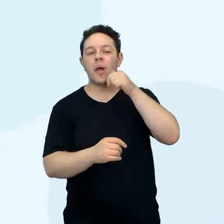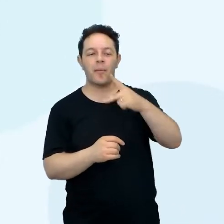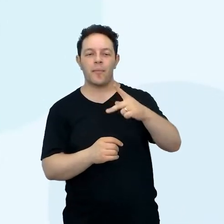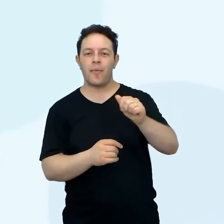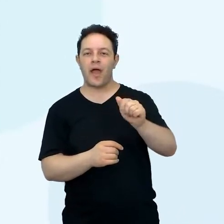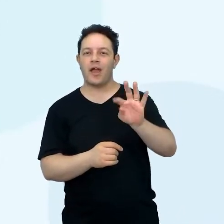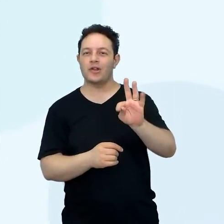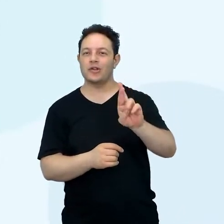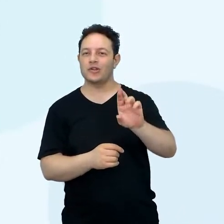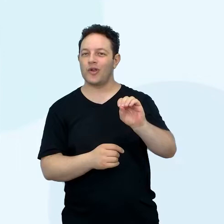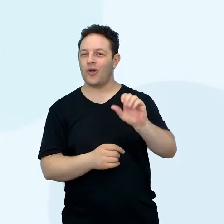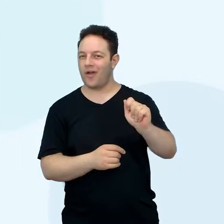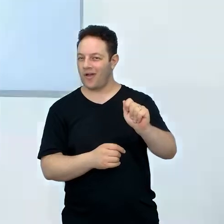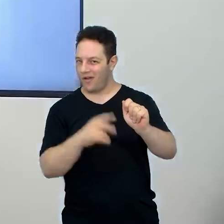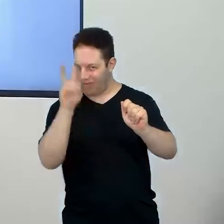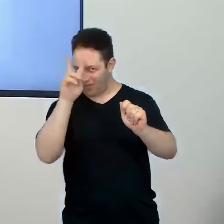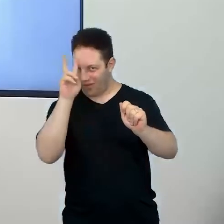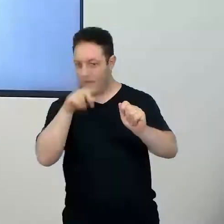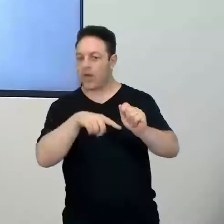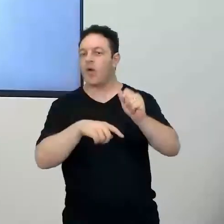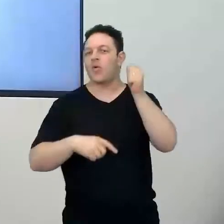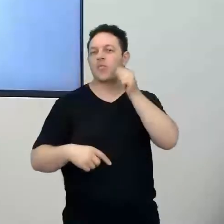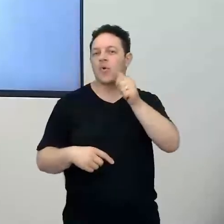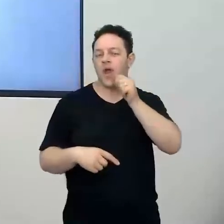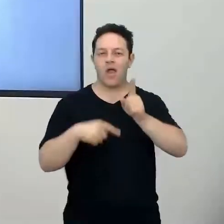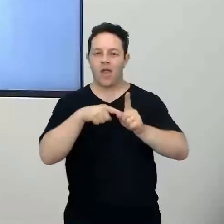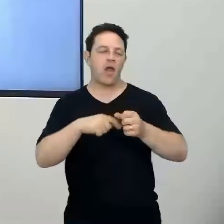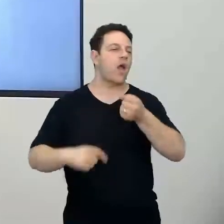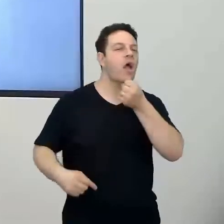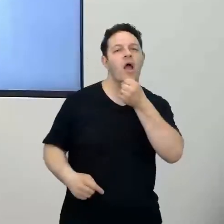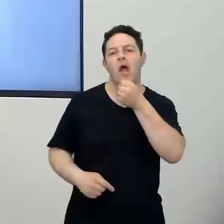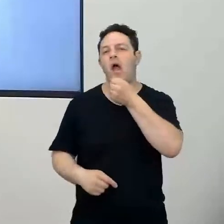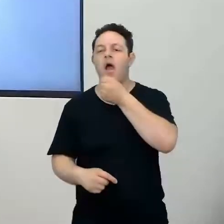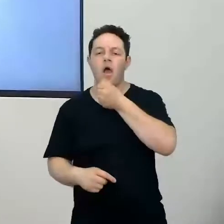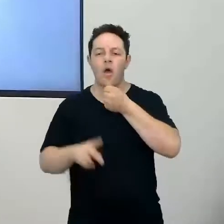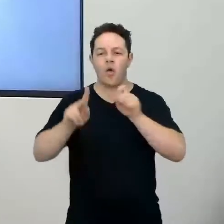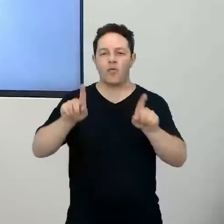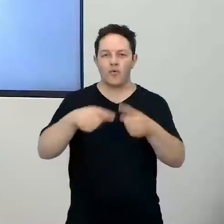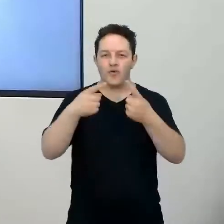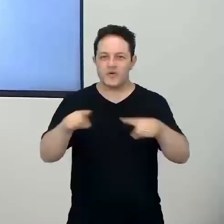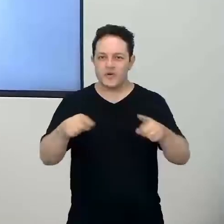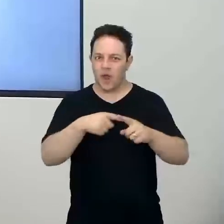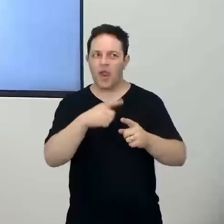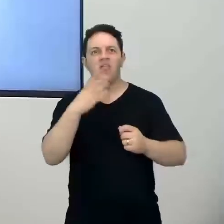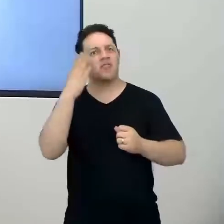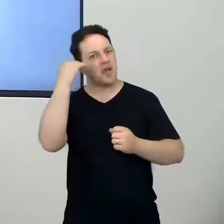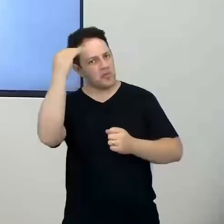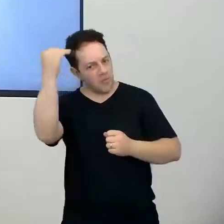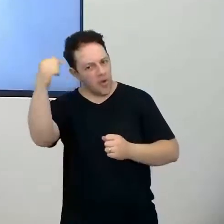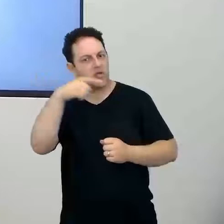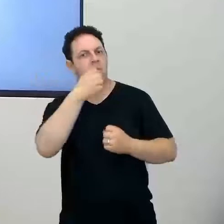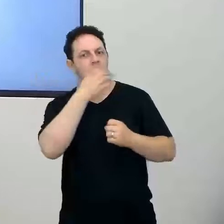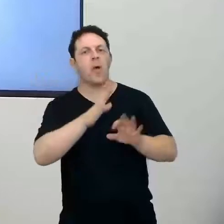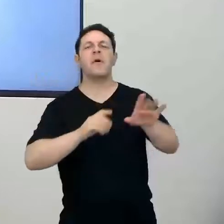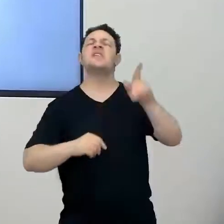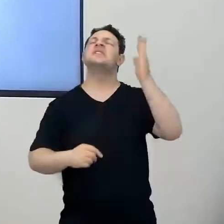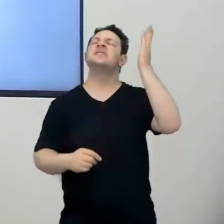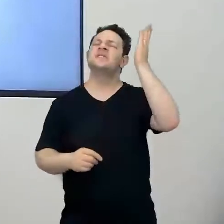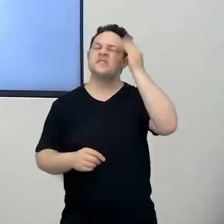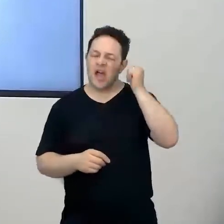dela? Mulher envolvida na música, que é muito talentosa e que